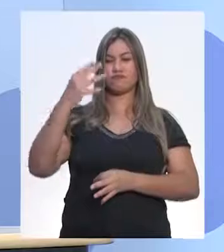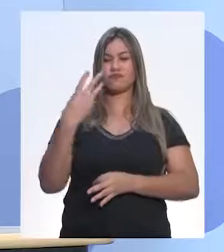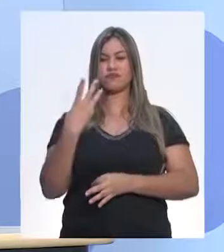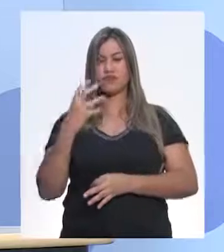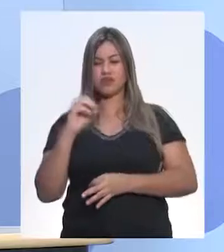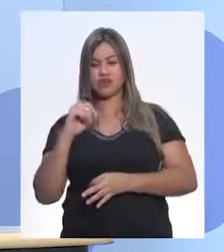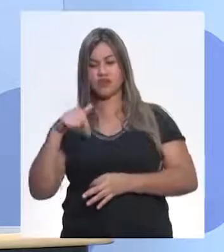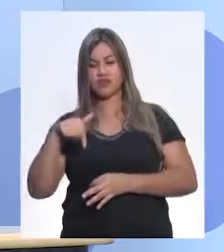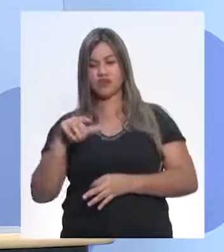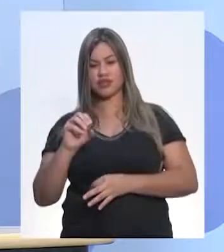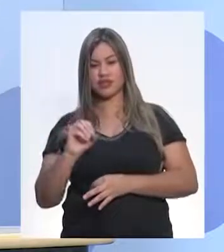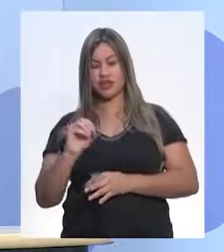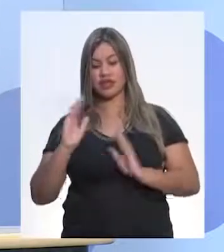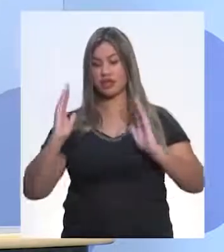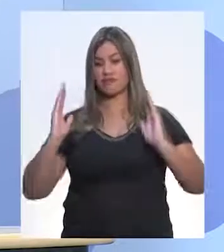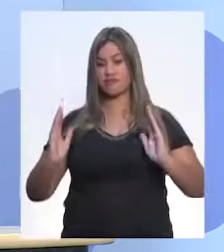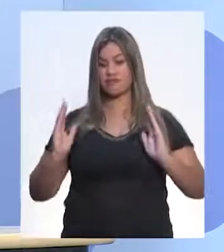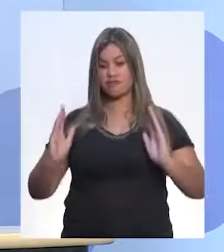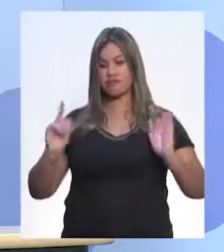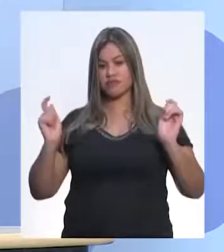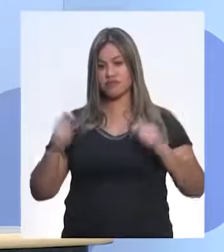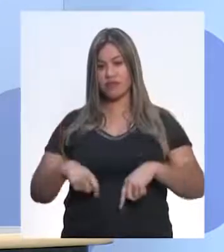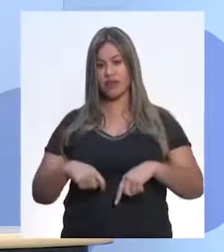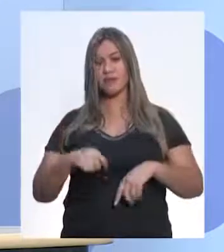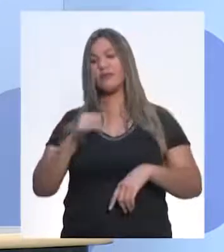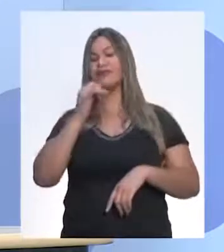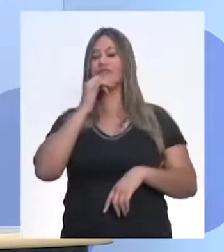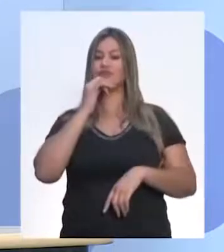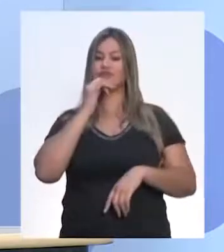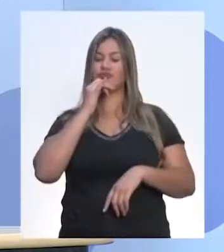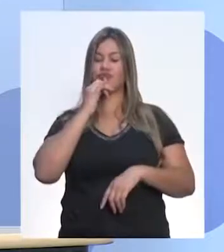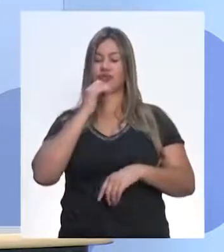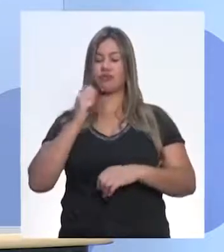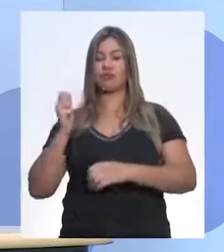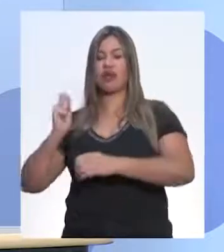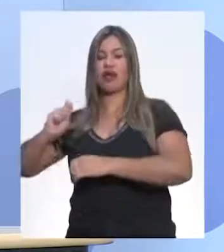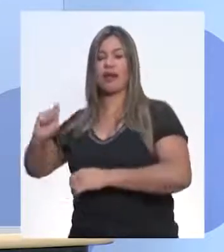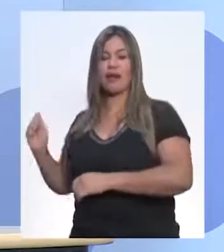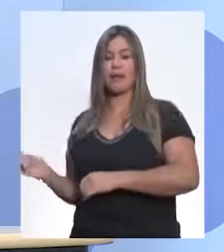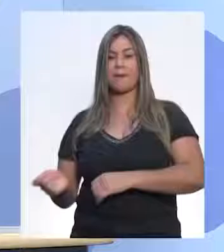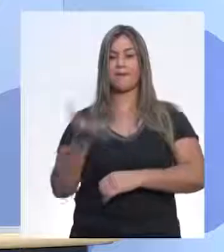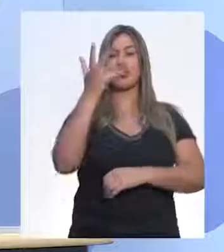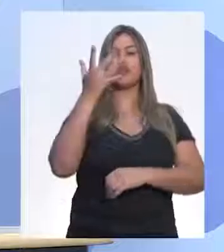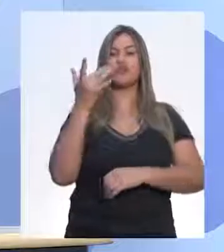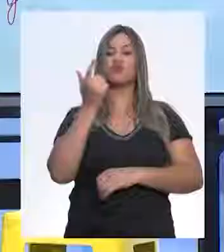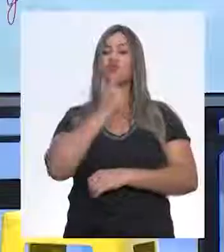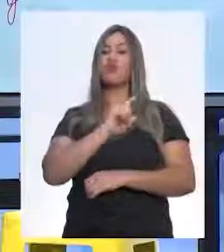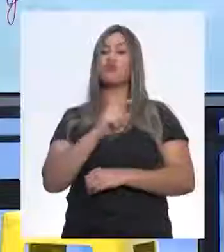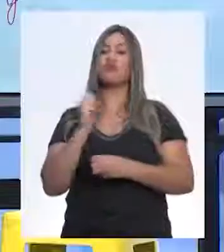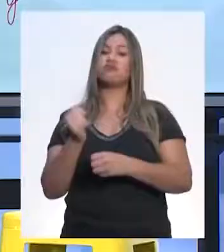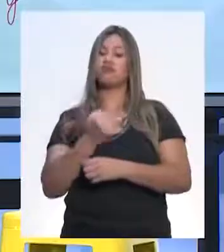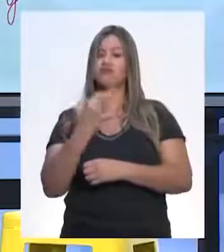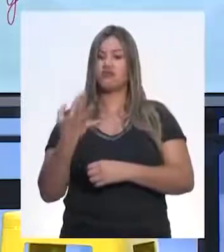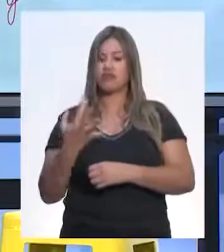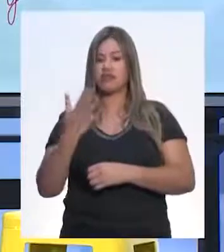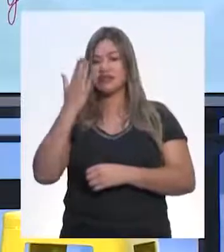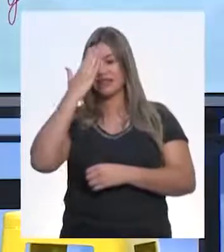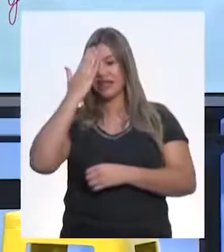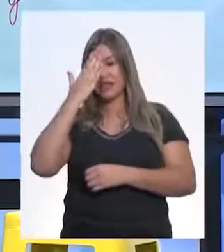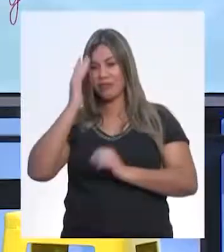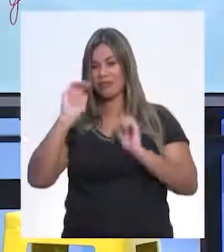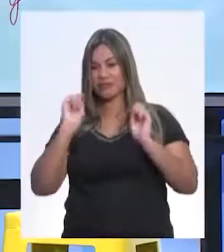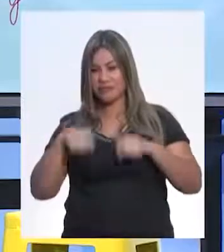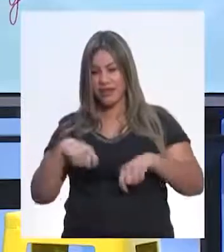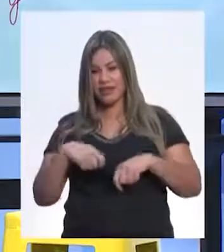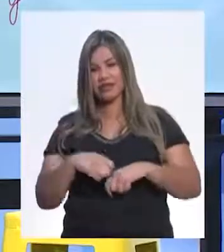Tem como saber o dos lados, Ale? No caso aí, eu tenho como saber também os arremessos, quanto ele acertou? Então, mais para frente